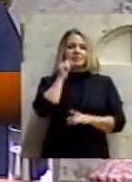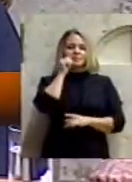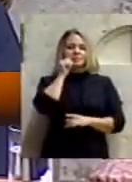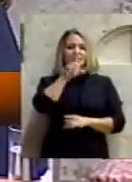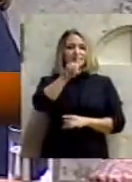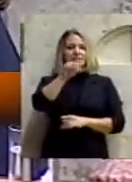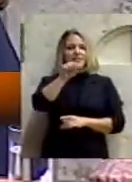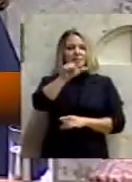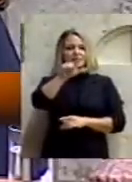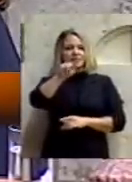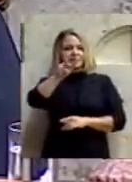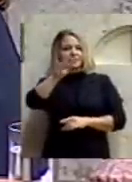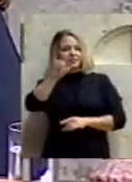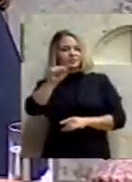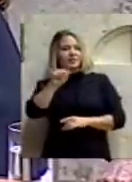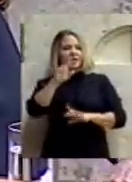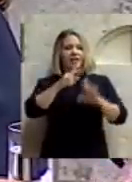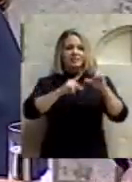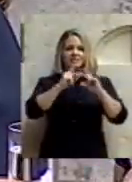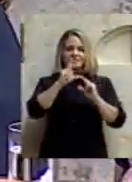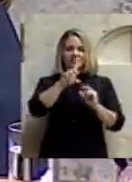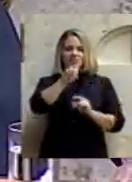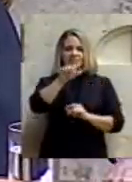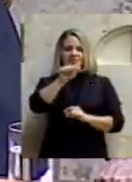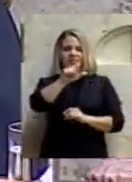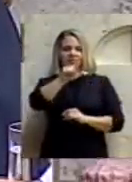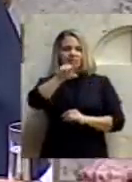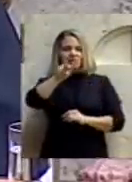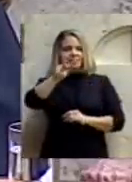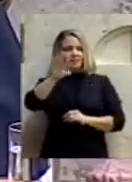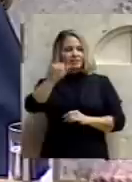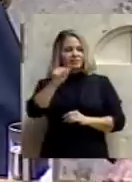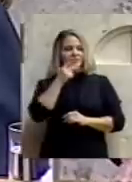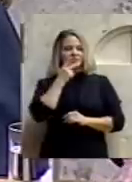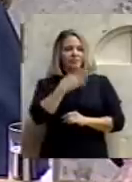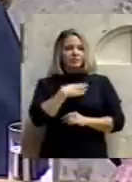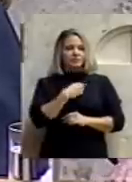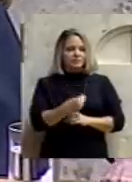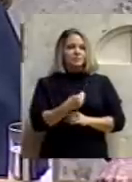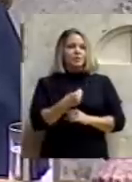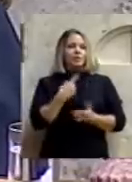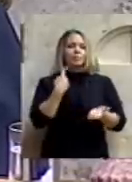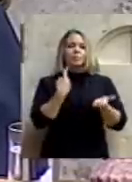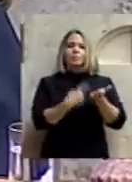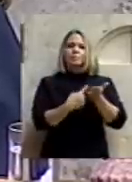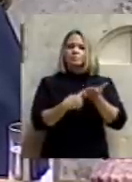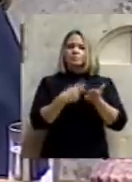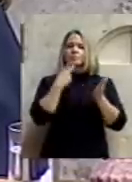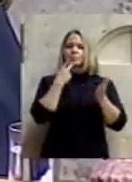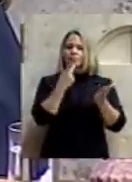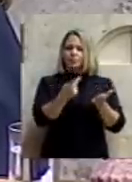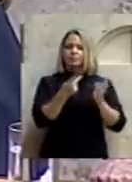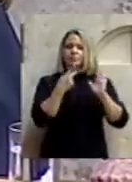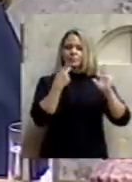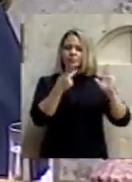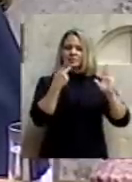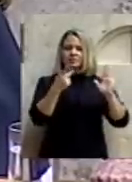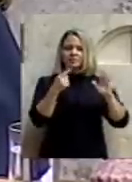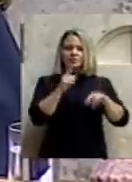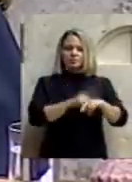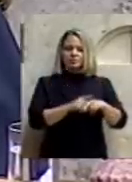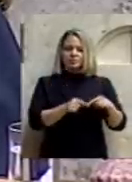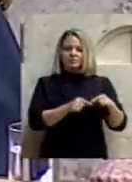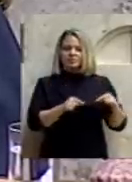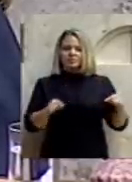Brito, a estrela Dalva, nas palavras do filho, prometera que o seu período na presidência seria breve,